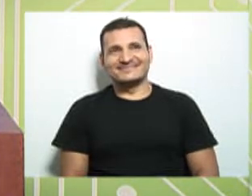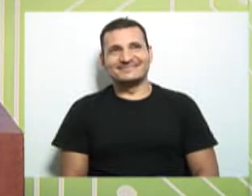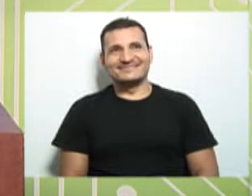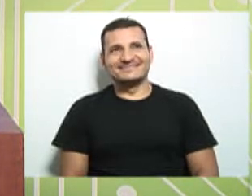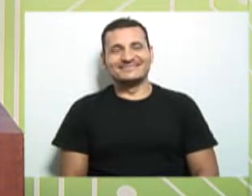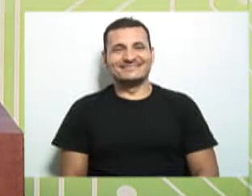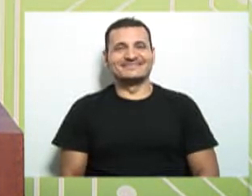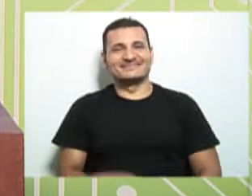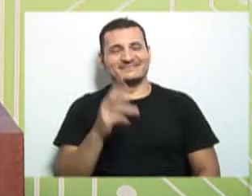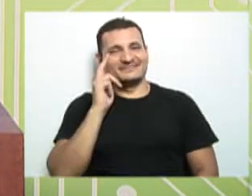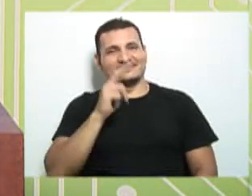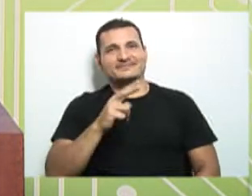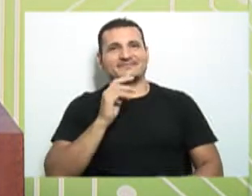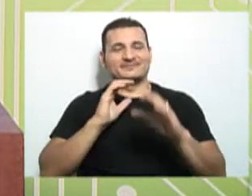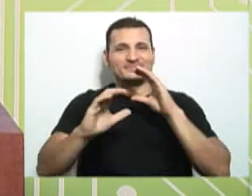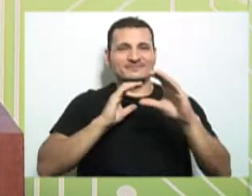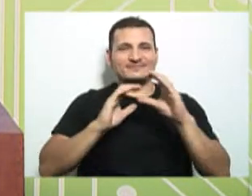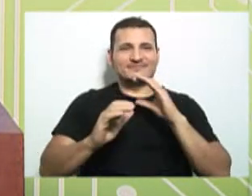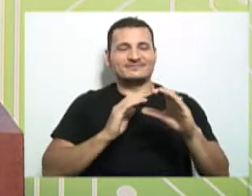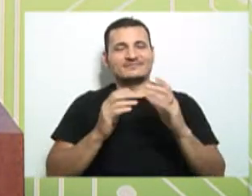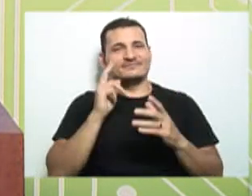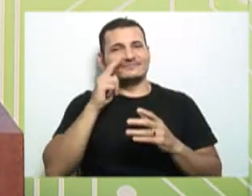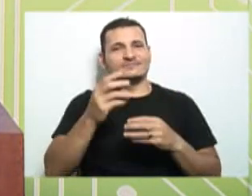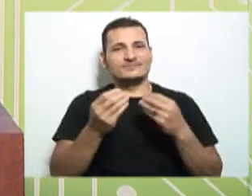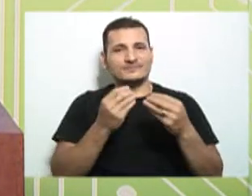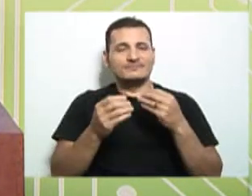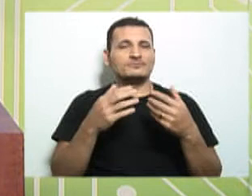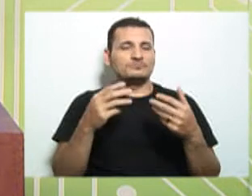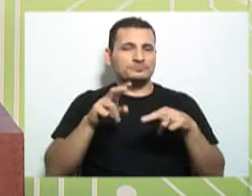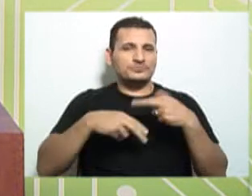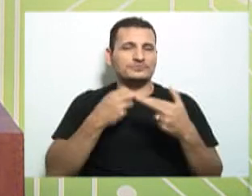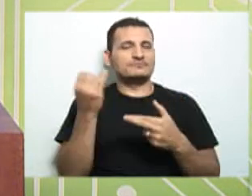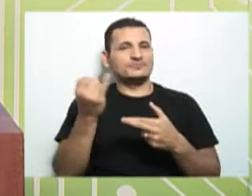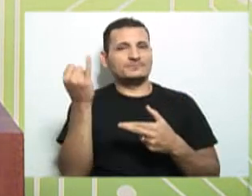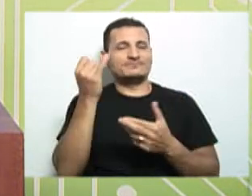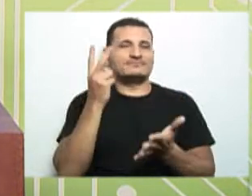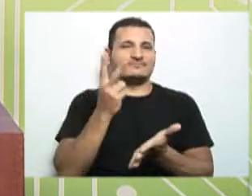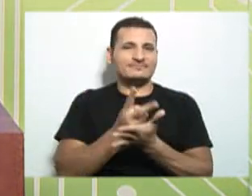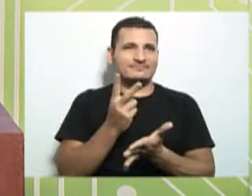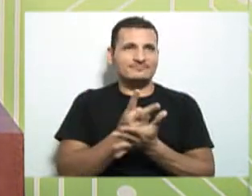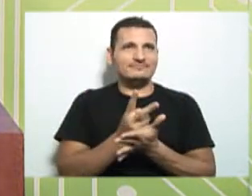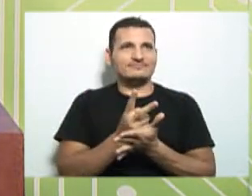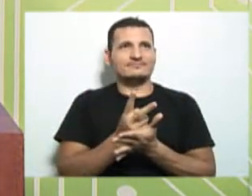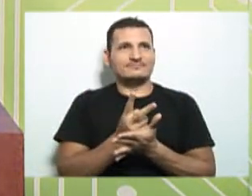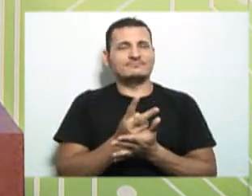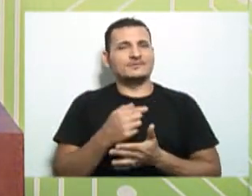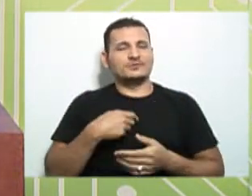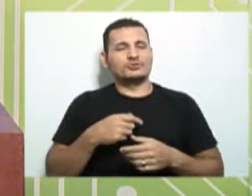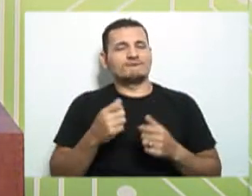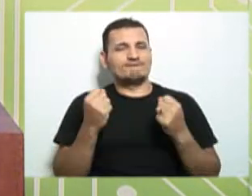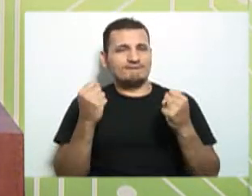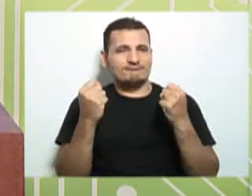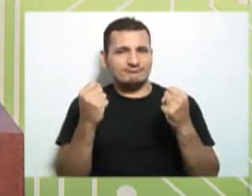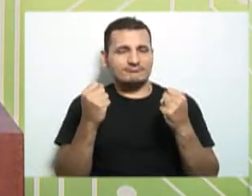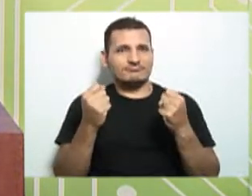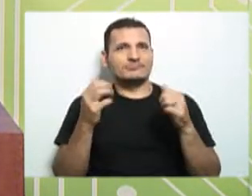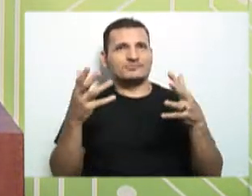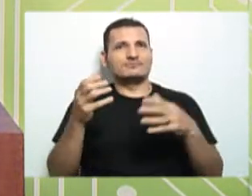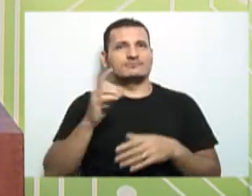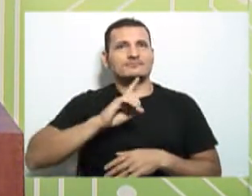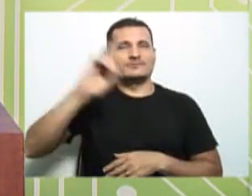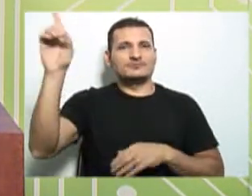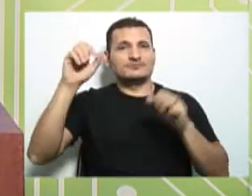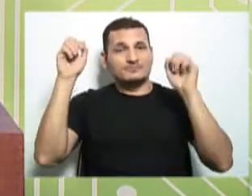aí, tá vendo? Comunicação é fundamental. Por isso que é importante a gente se aprimorar sempre e cada vez mais. Tô torcendo por você. Deus te